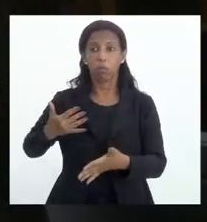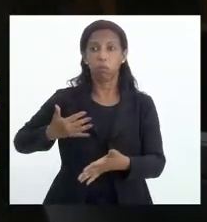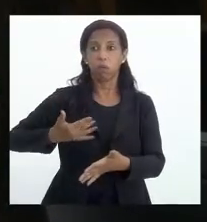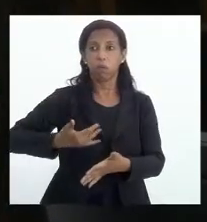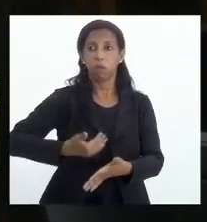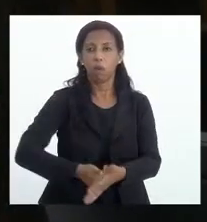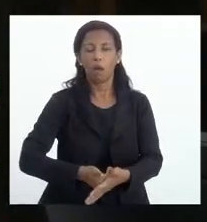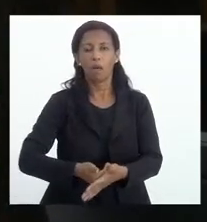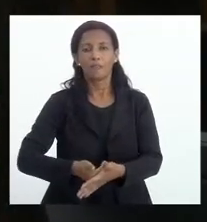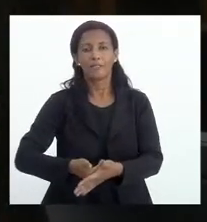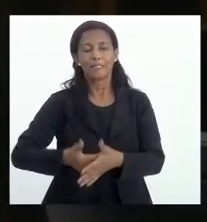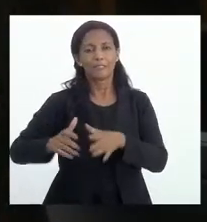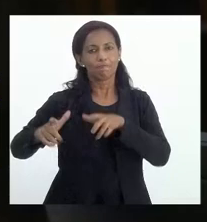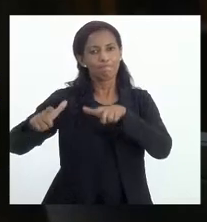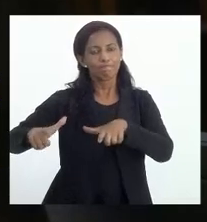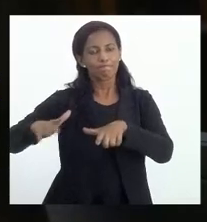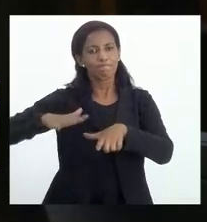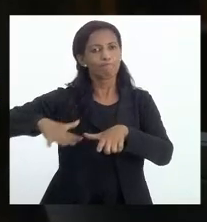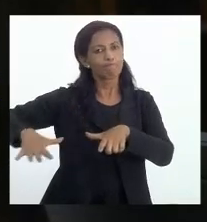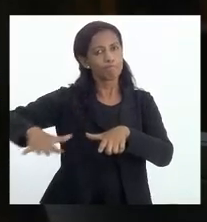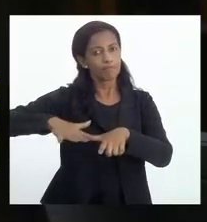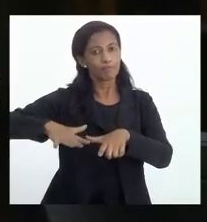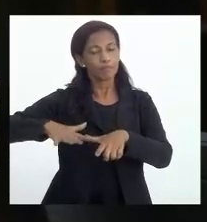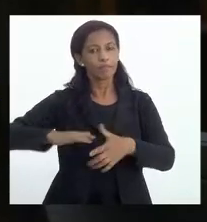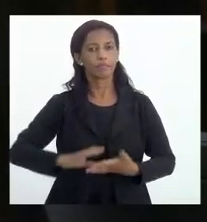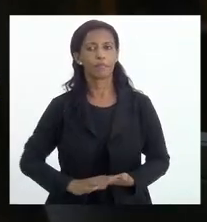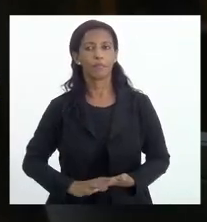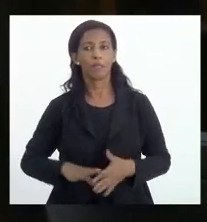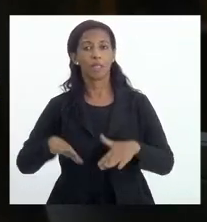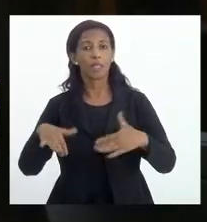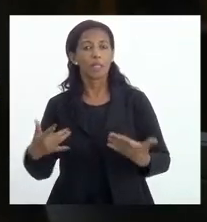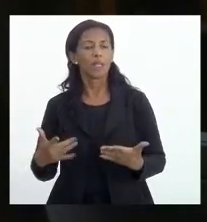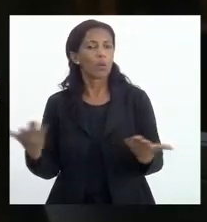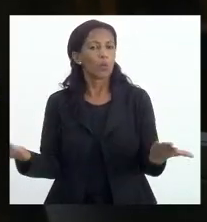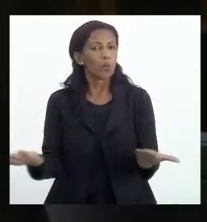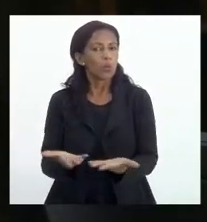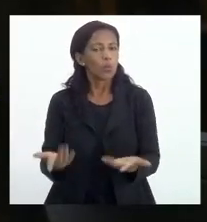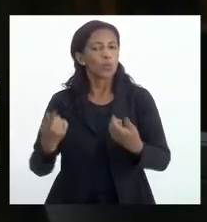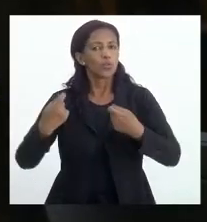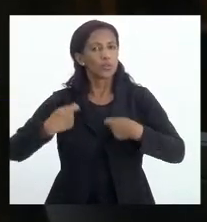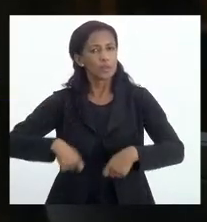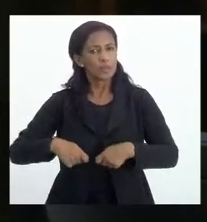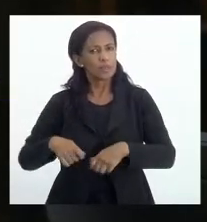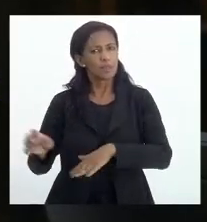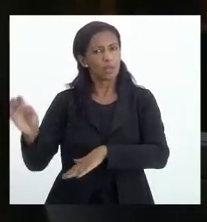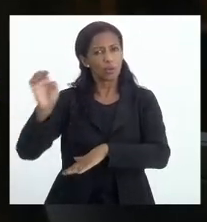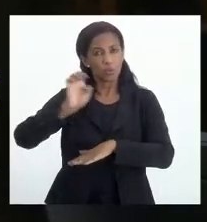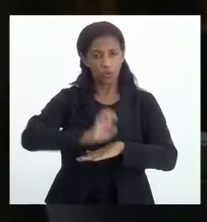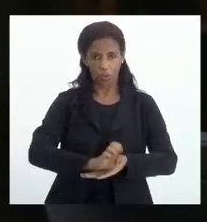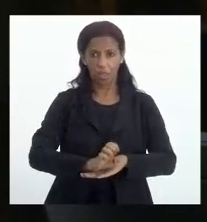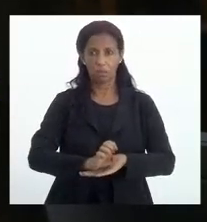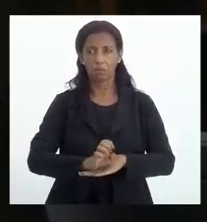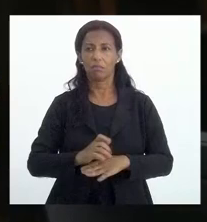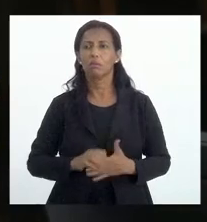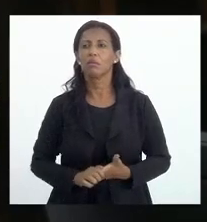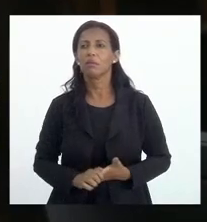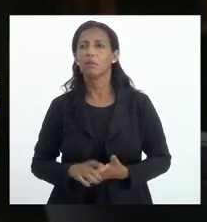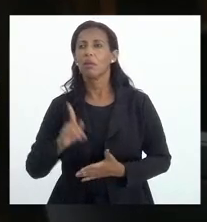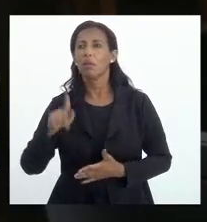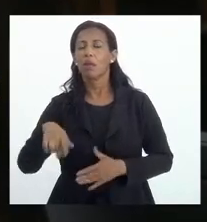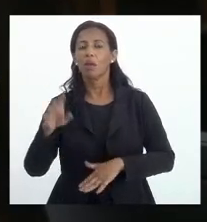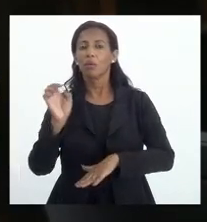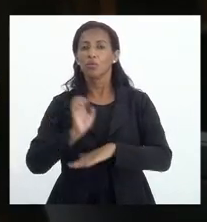a uma zona de convergência. Então, o que hoje é necessário ao Estado é o